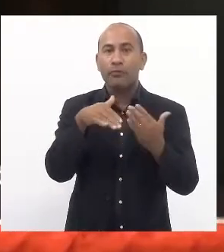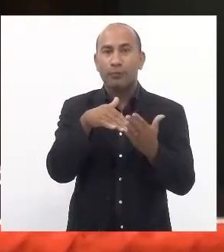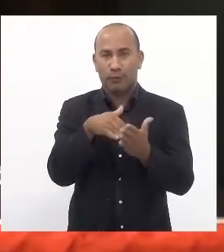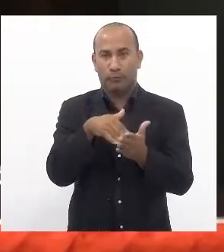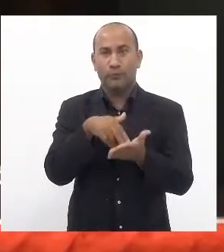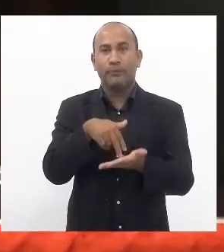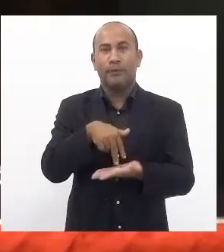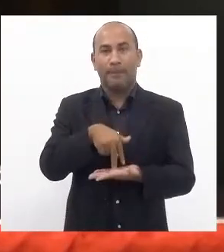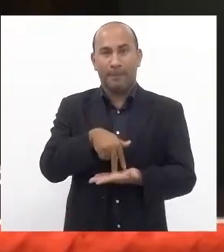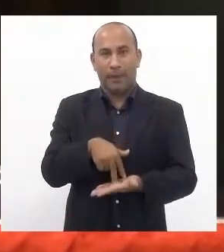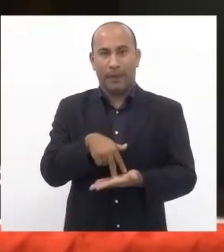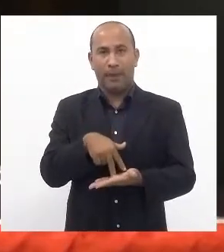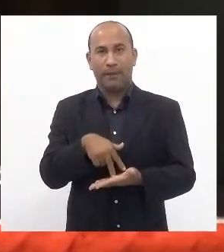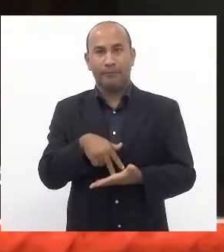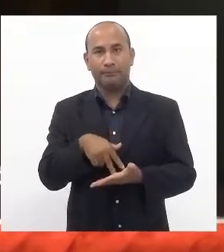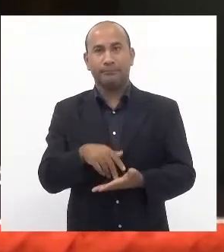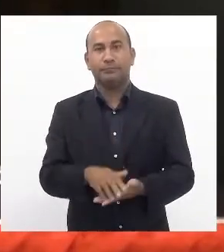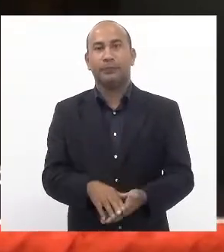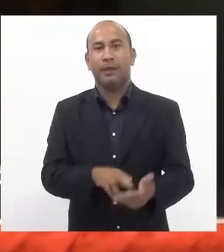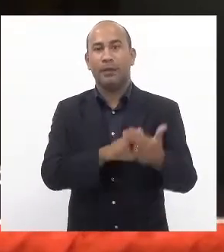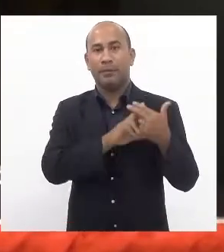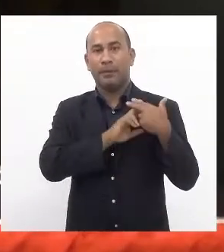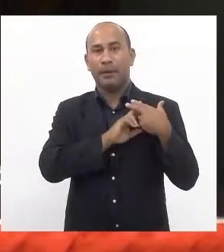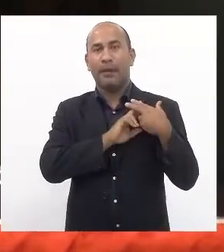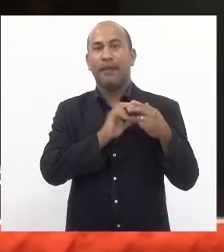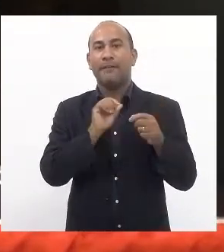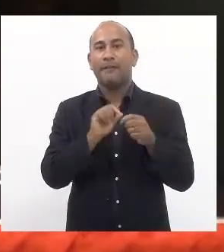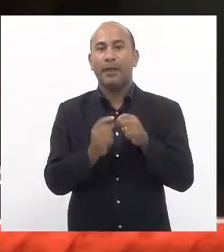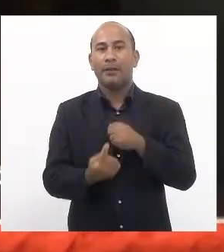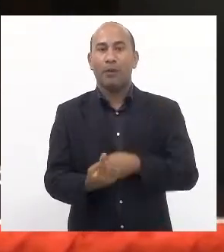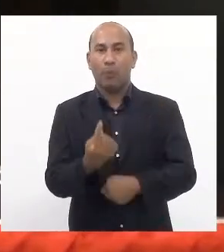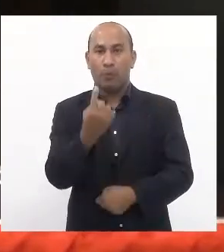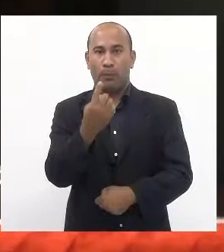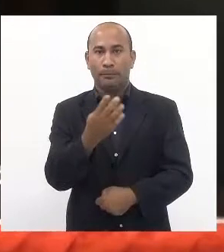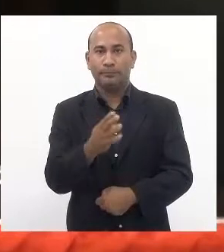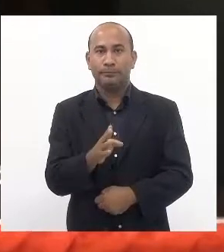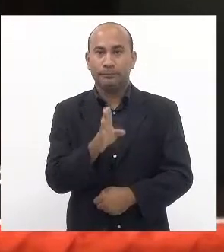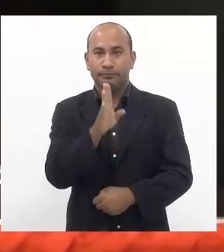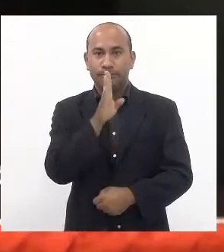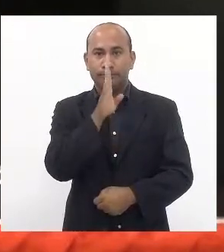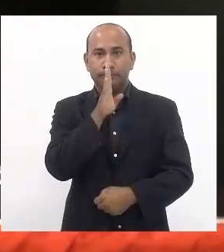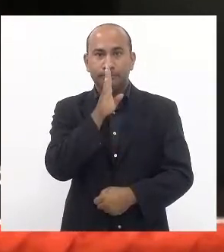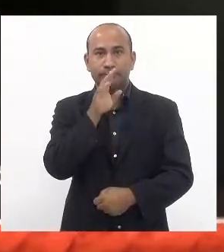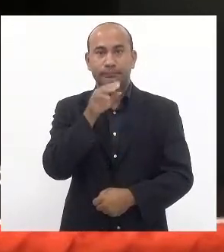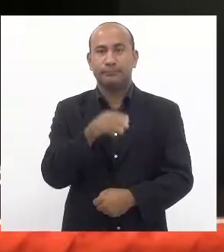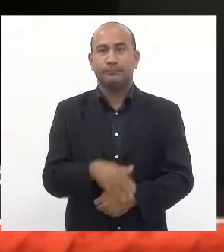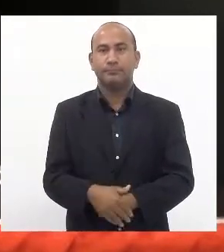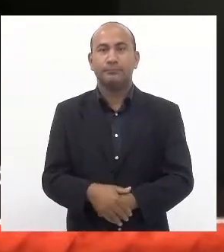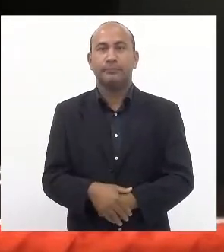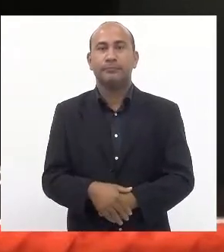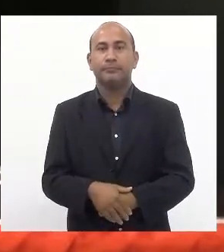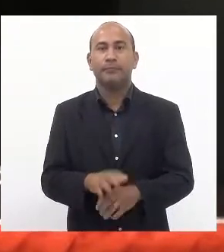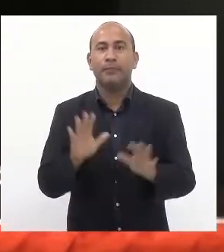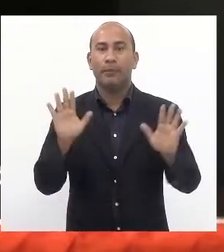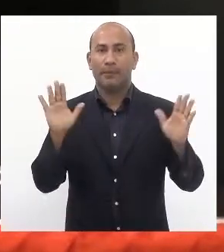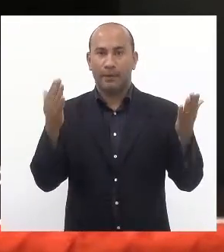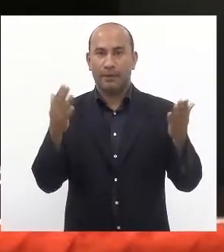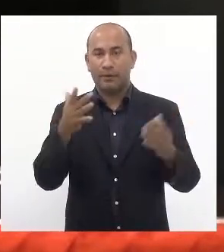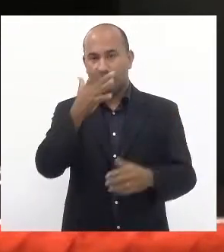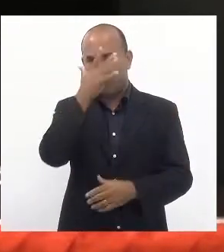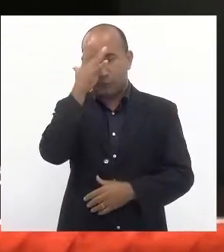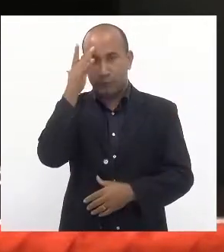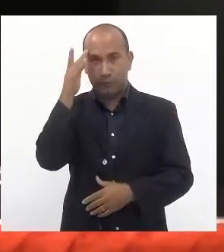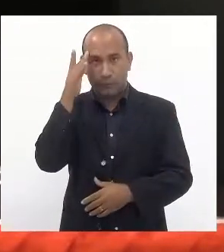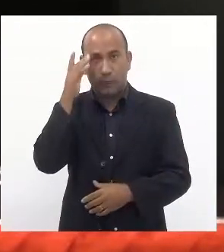de respeito e façam 1 minuto de silêncio em homenagem às vítimas